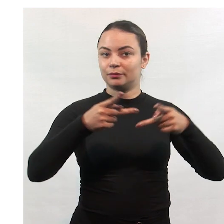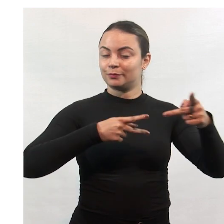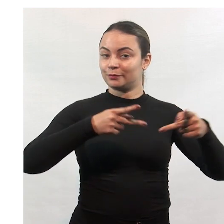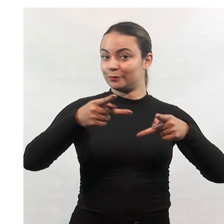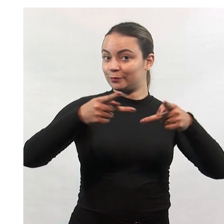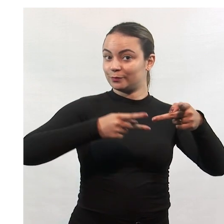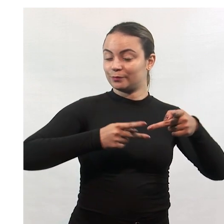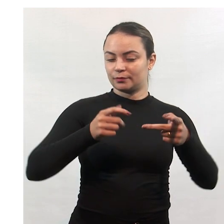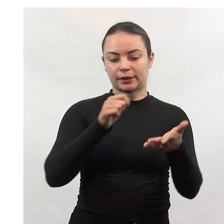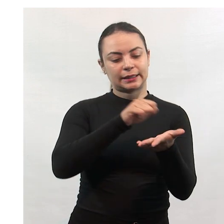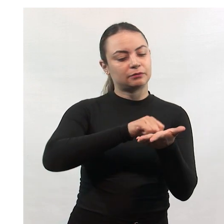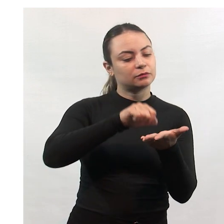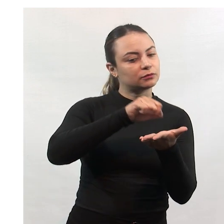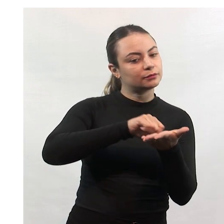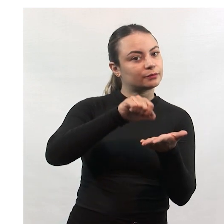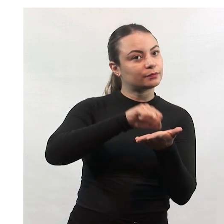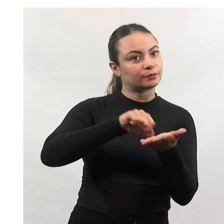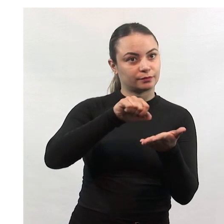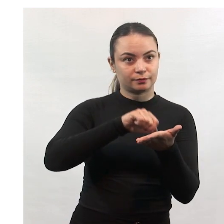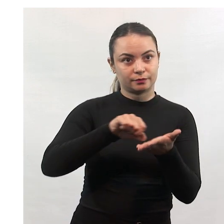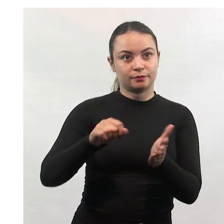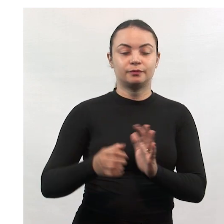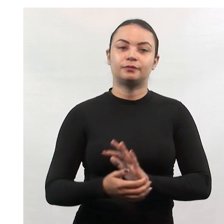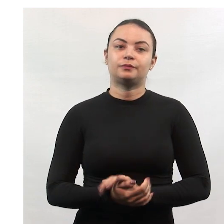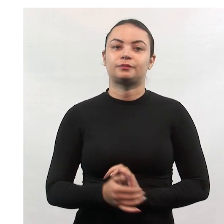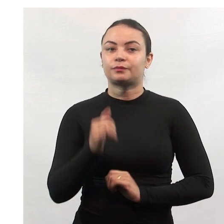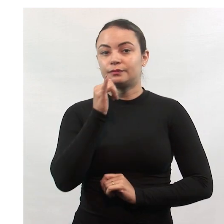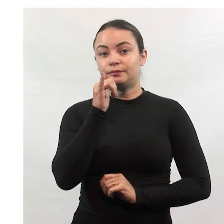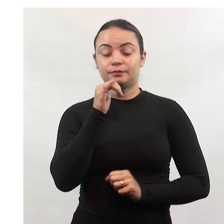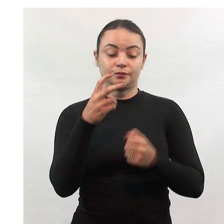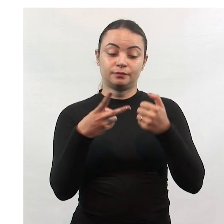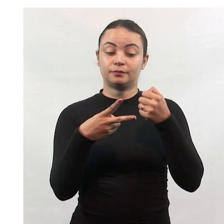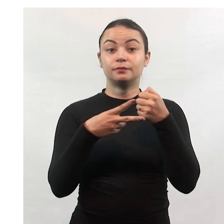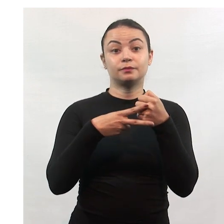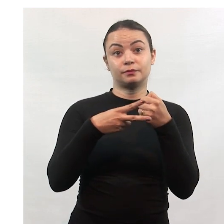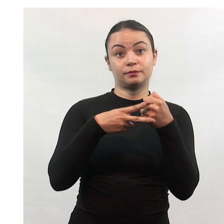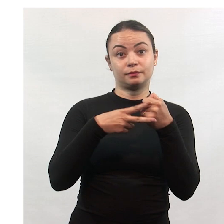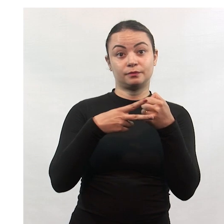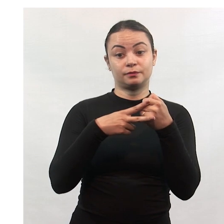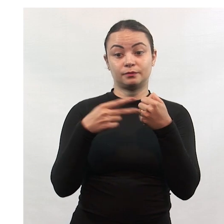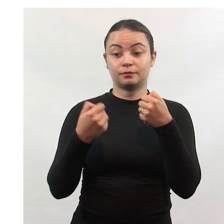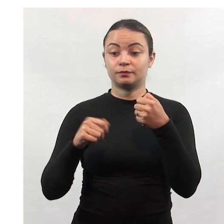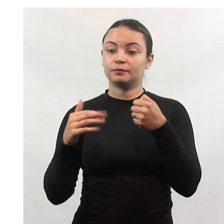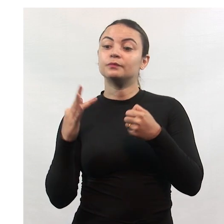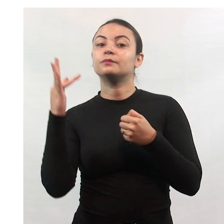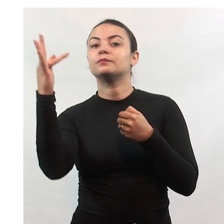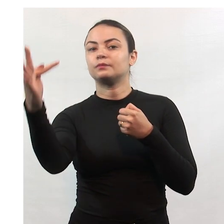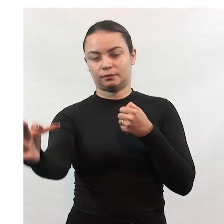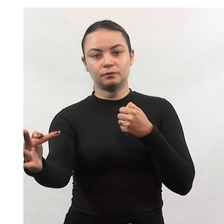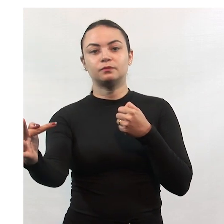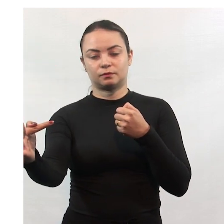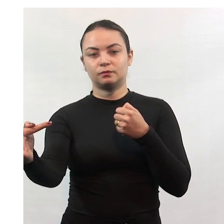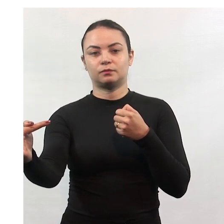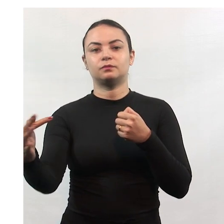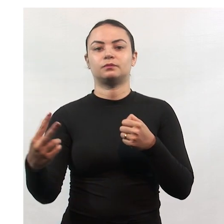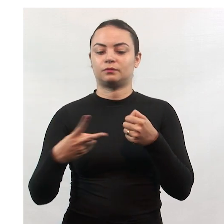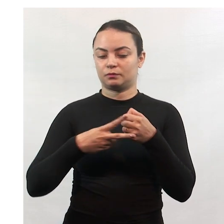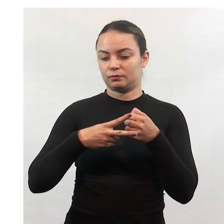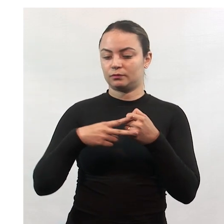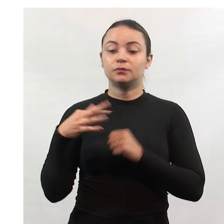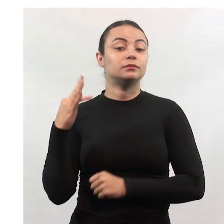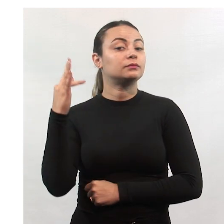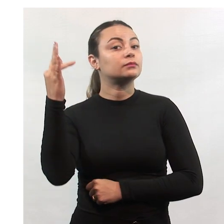ação do planejamento de pesquisa, aonde, olha só, os verbos eles são usados no futuro, né, porque você